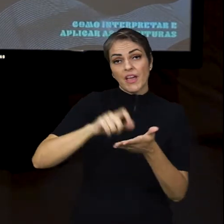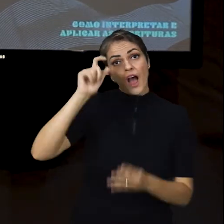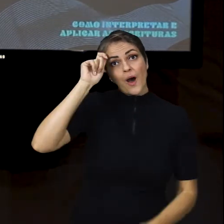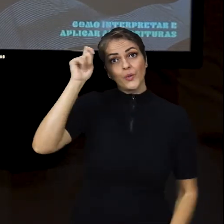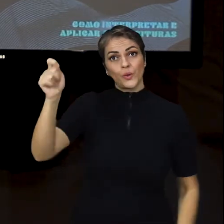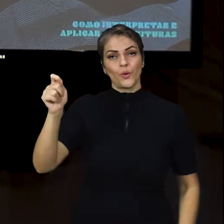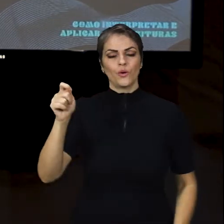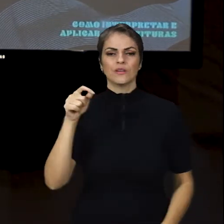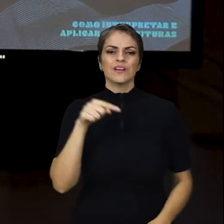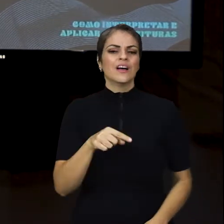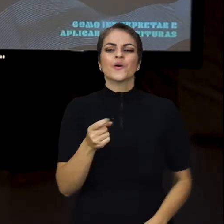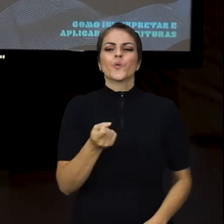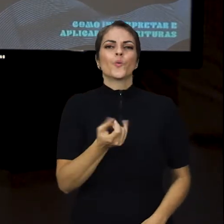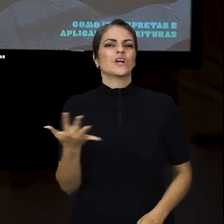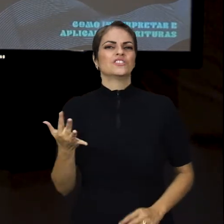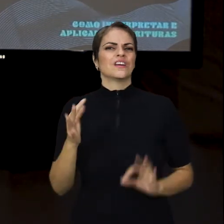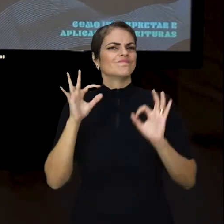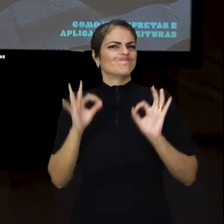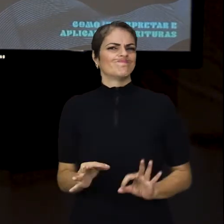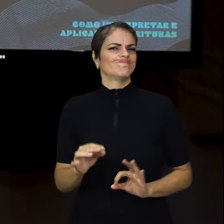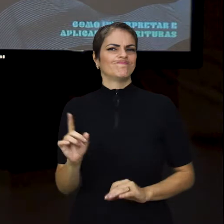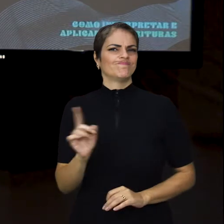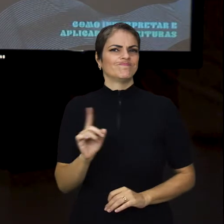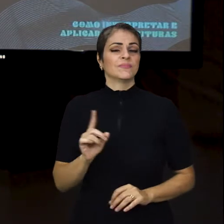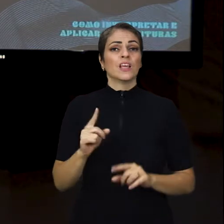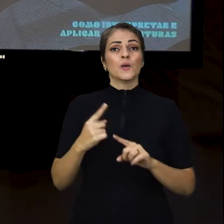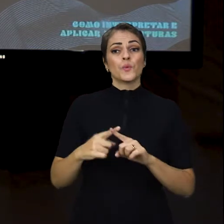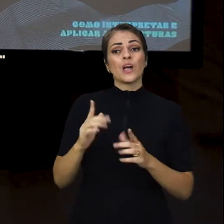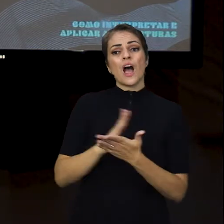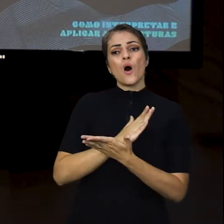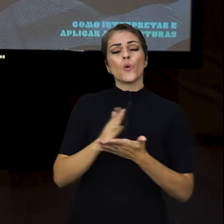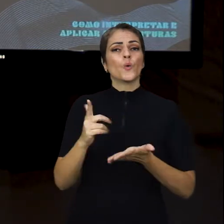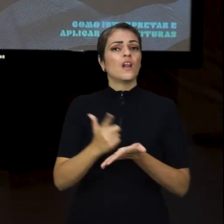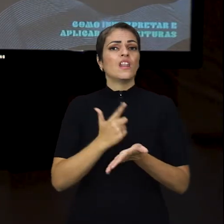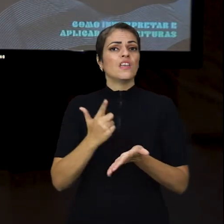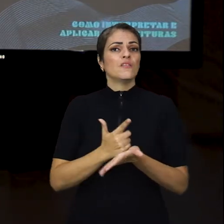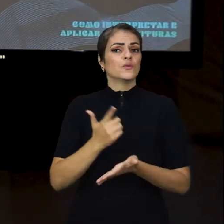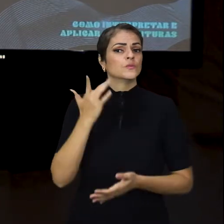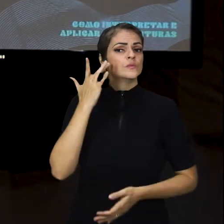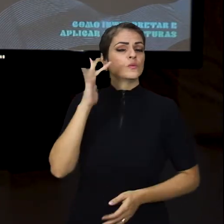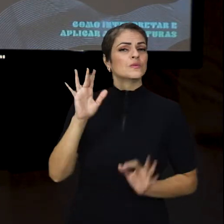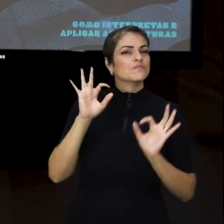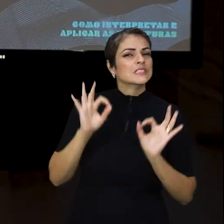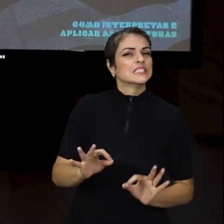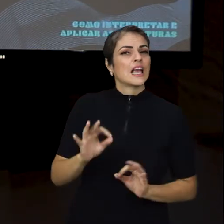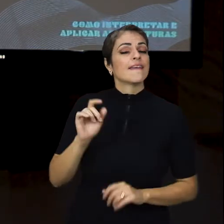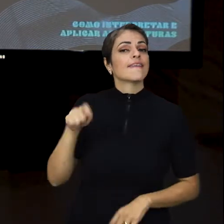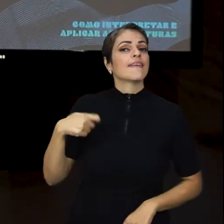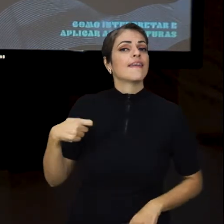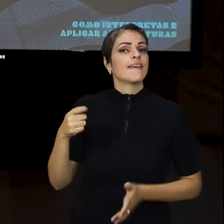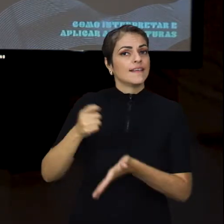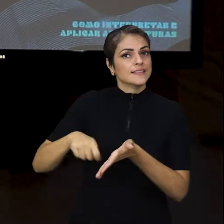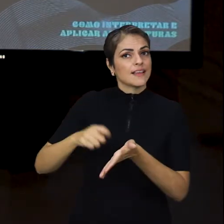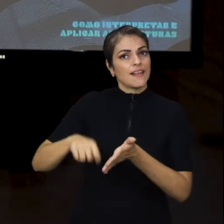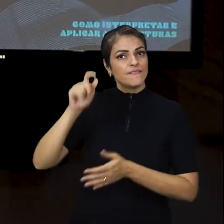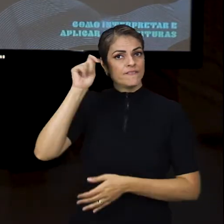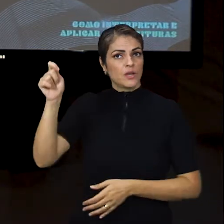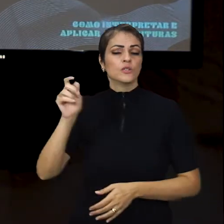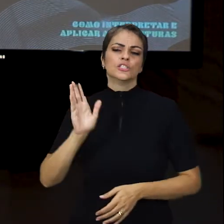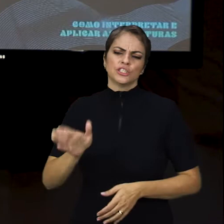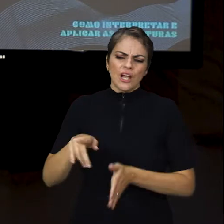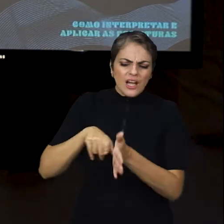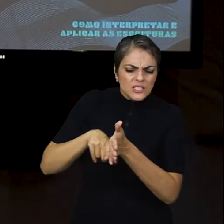número não é muito preciso, porque alguns livros não identificam a sua autoria, então, por meio de estudos históricos